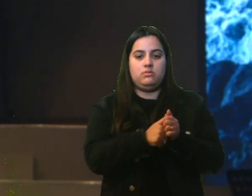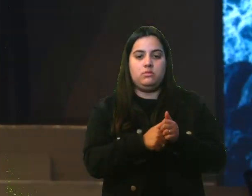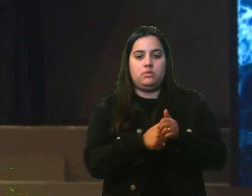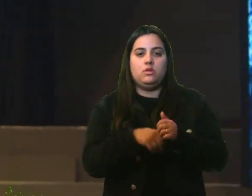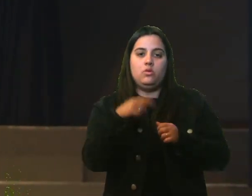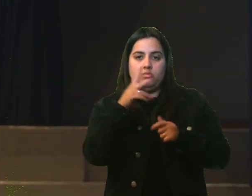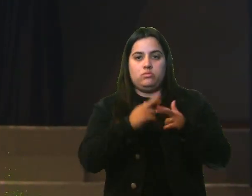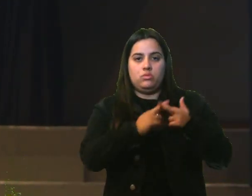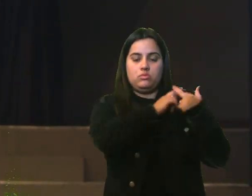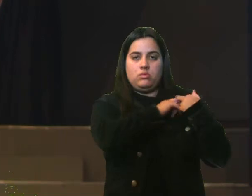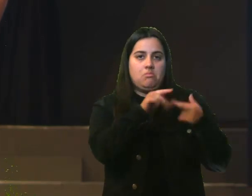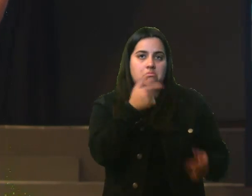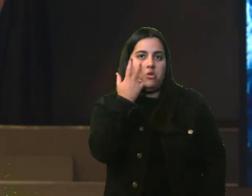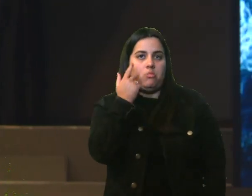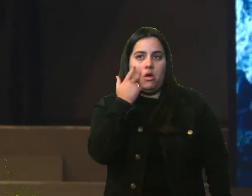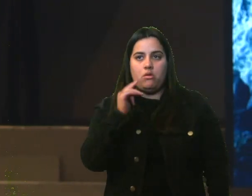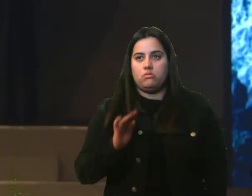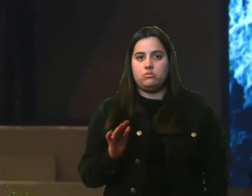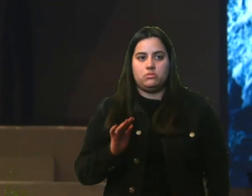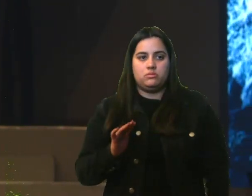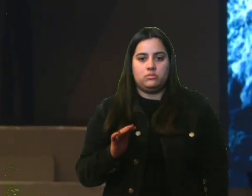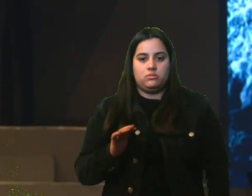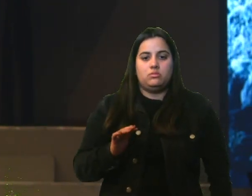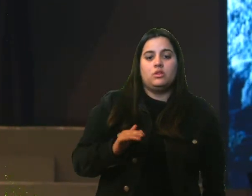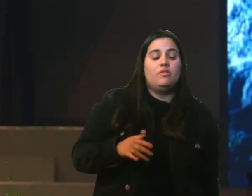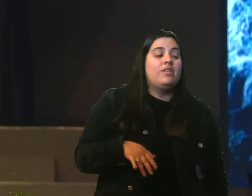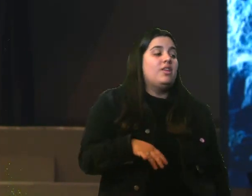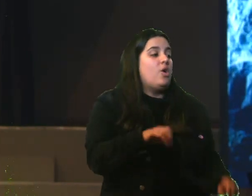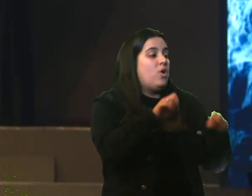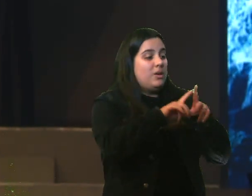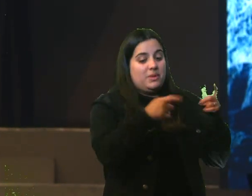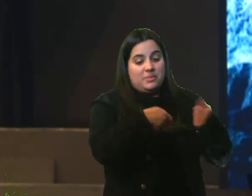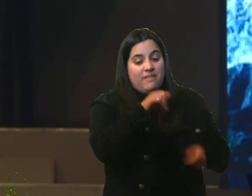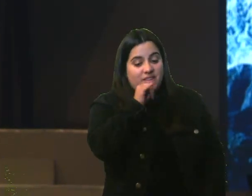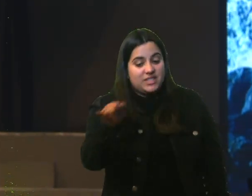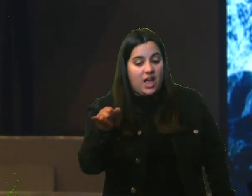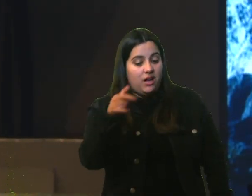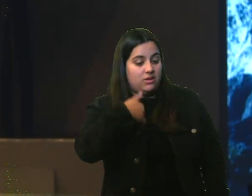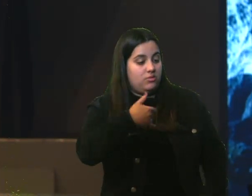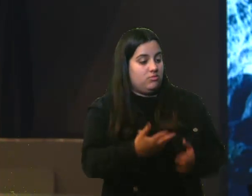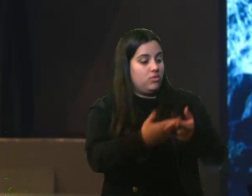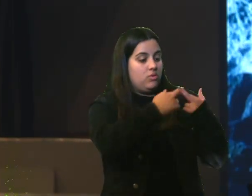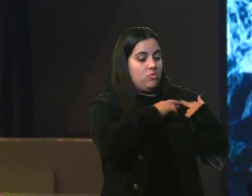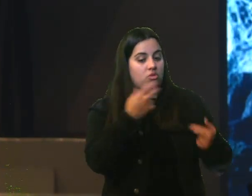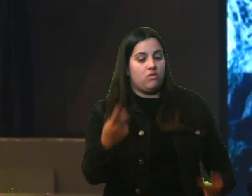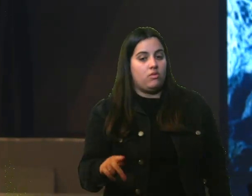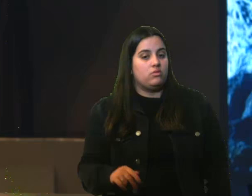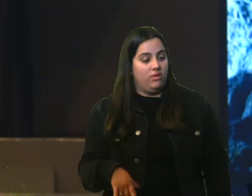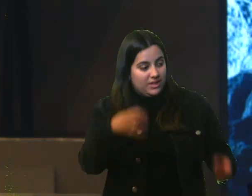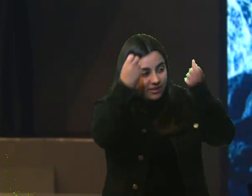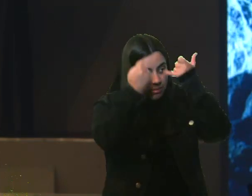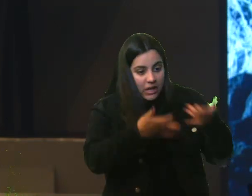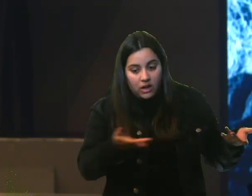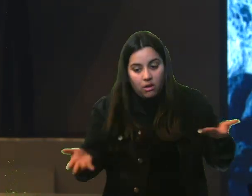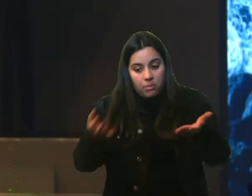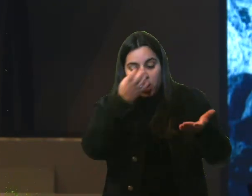o seu dono, é normal. Eu falei, pois é, mas alguém tem que avisar ela que eu sou o dono dela. Explica para